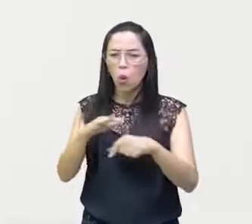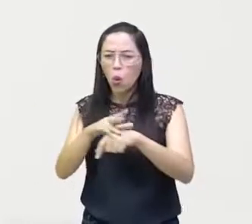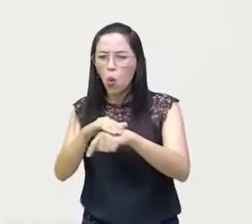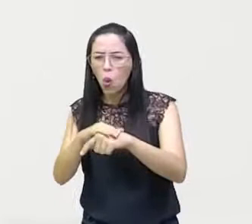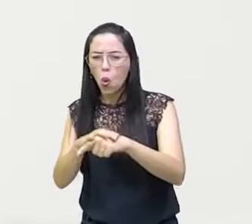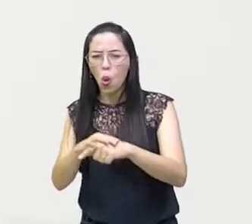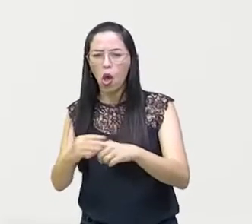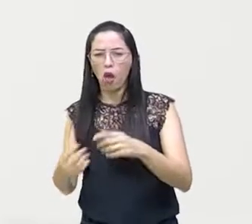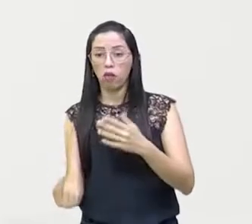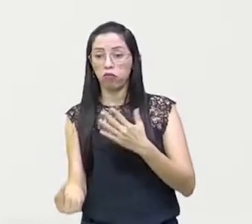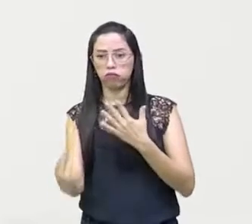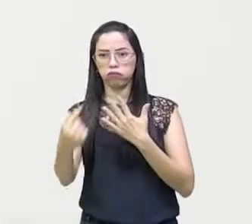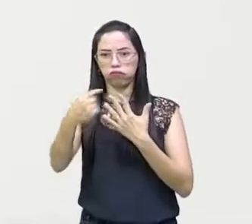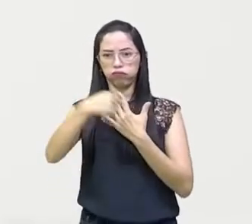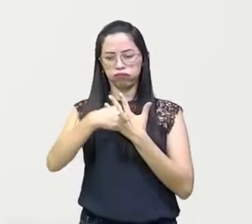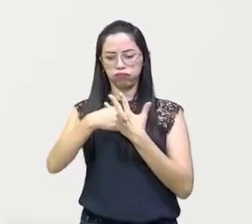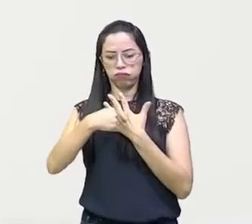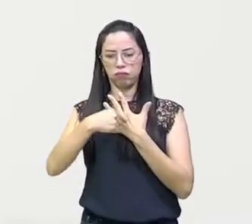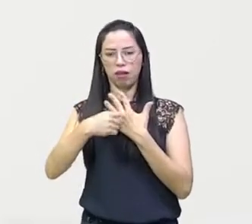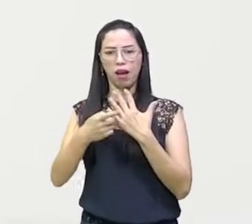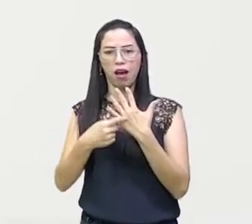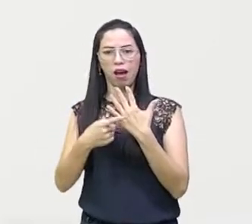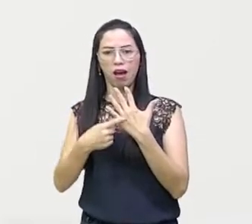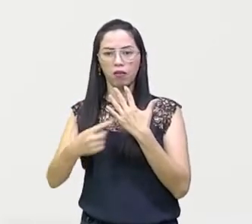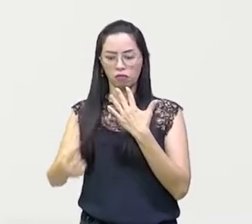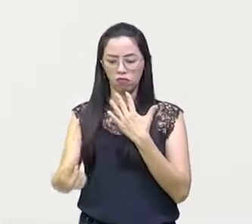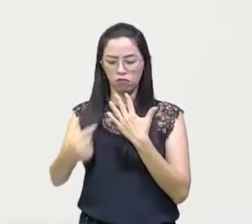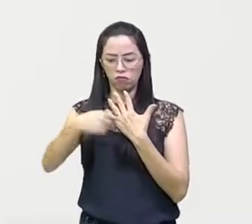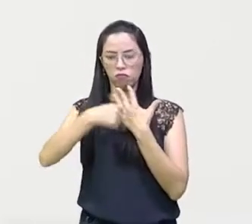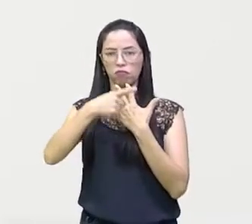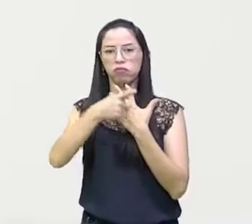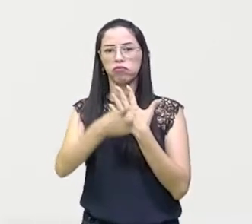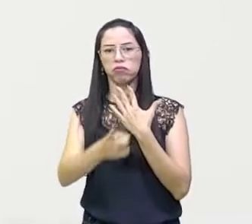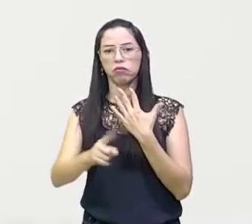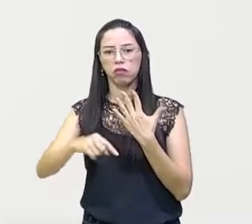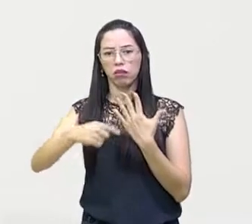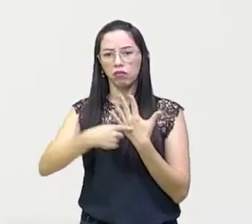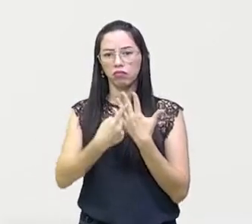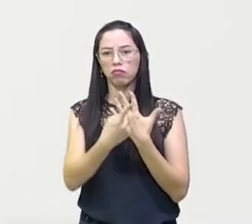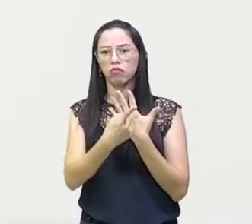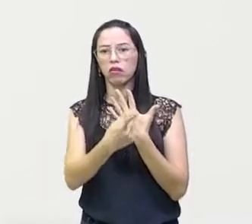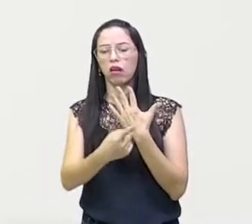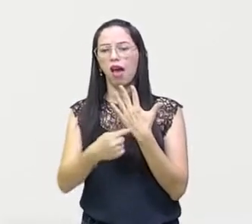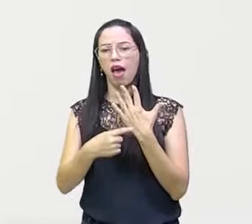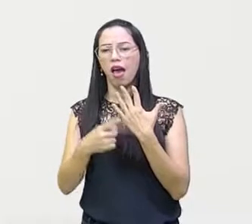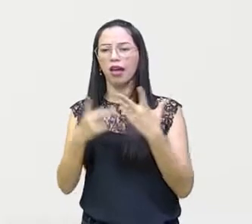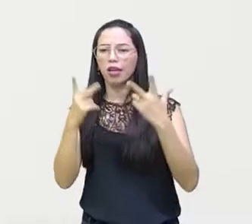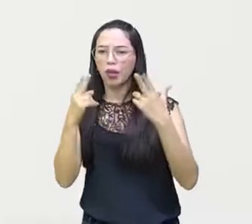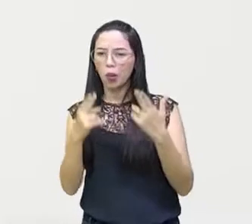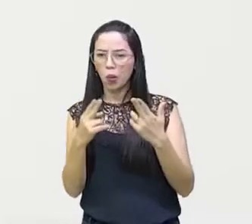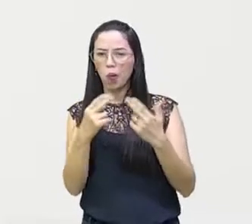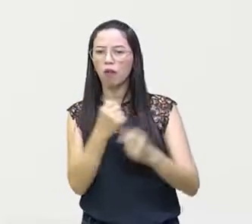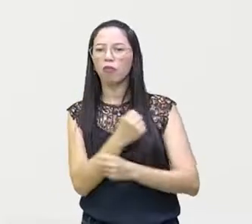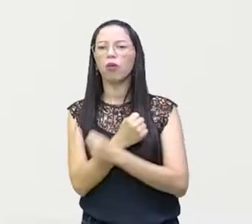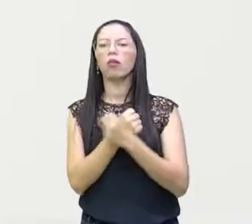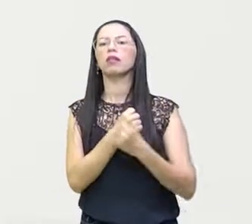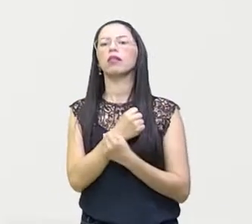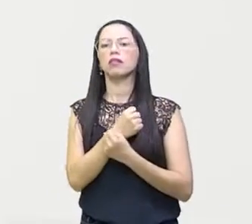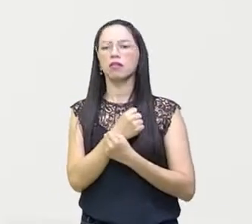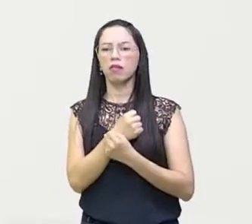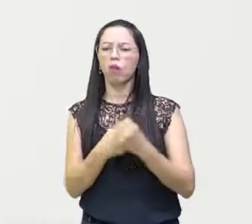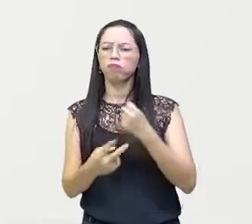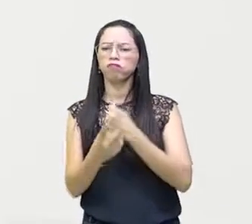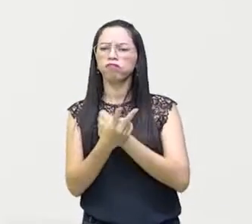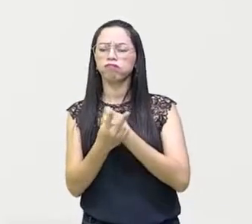proteger, pois colabora com glóbulos brancos para a proteção contra bactérias e